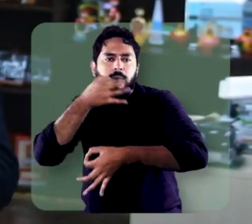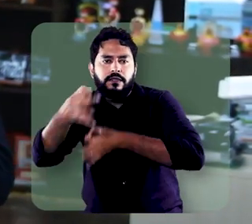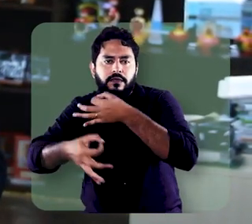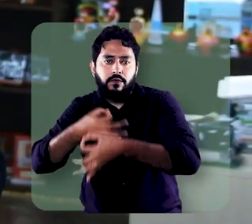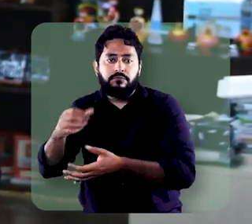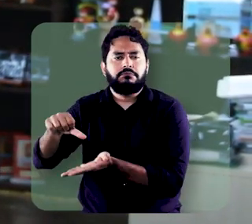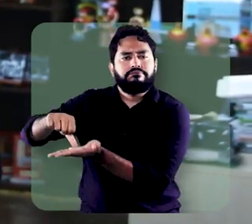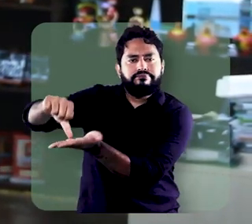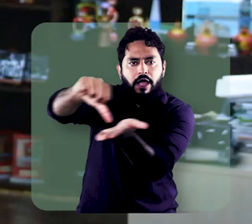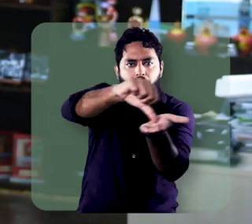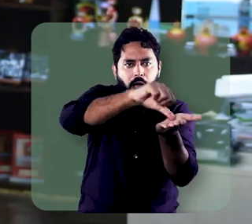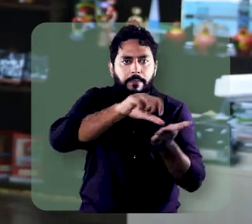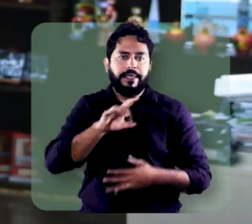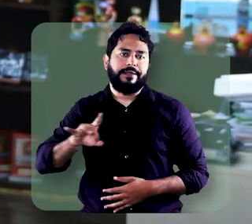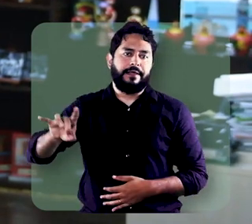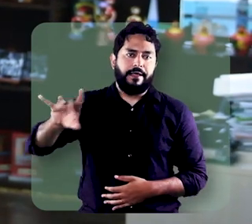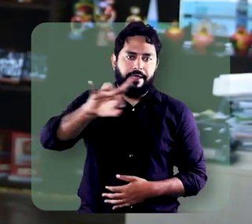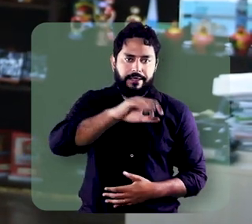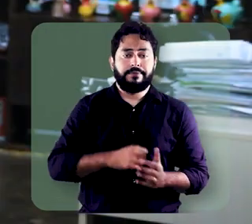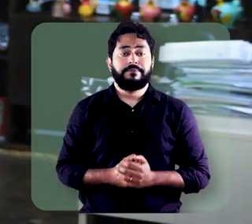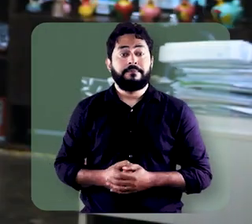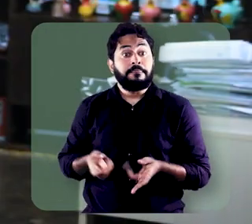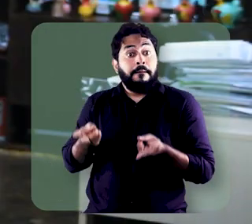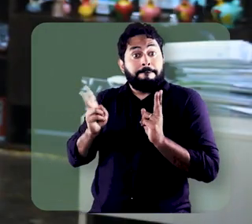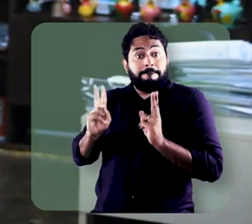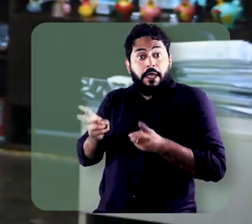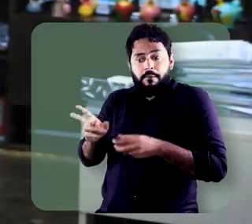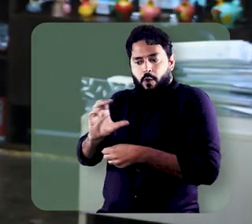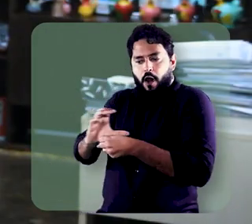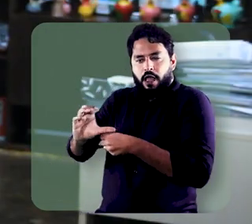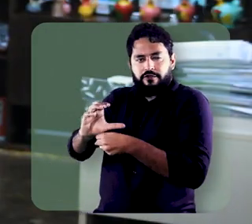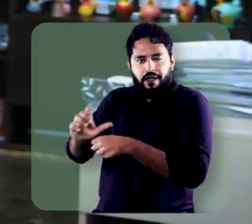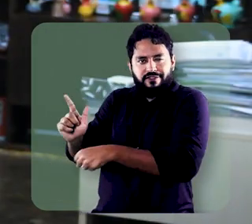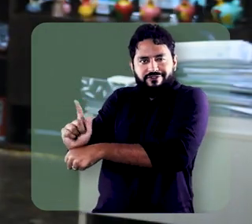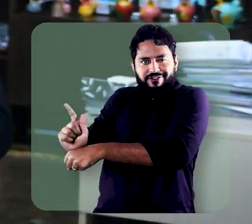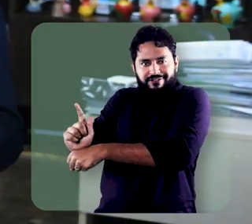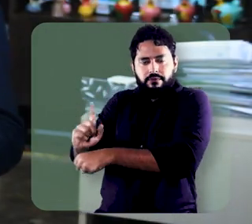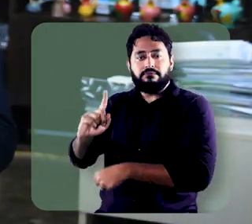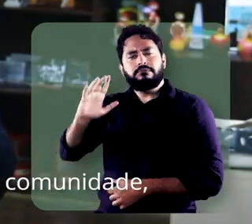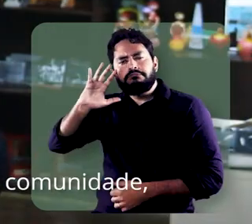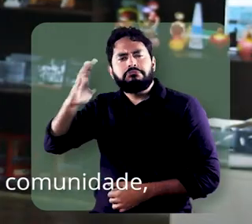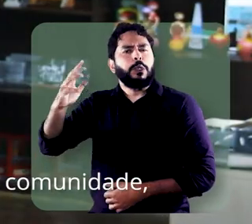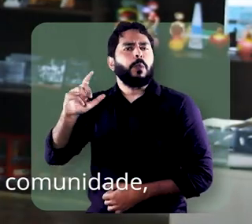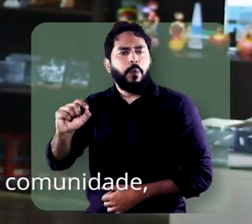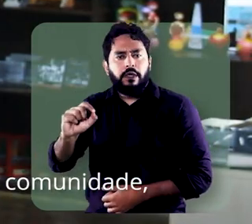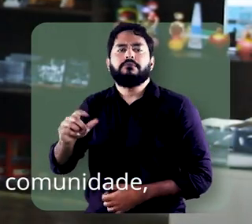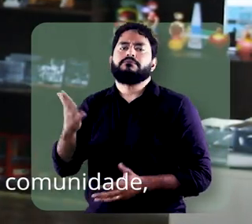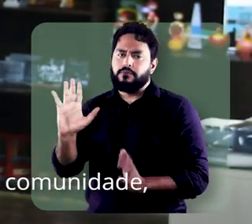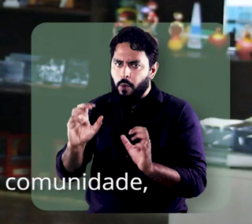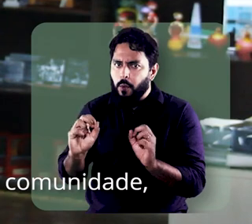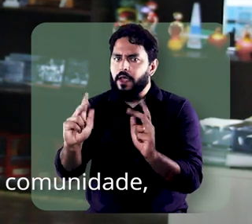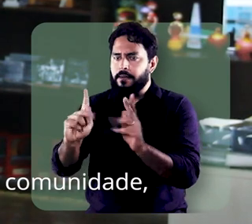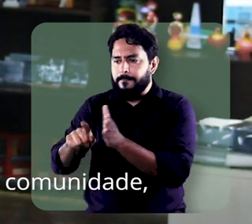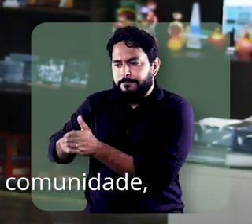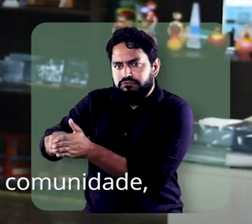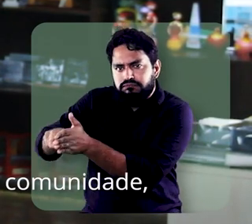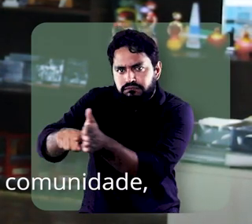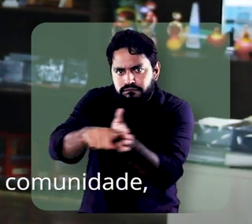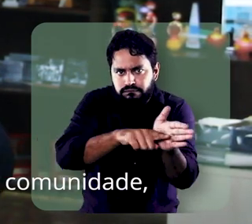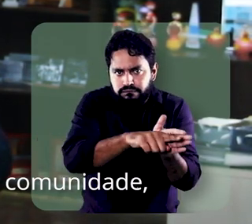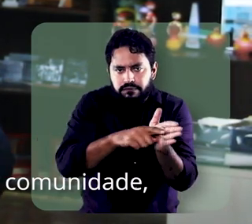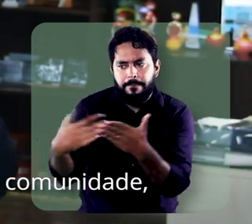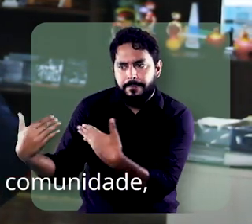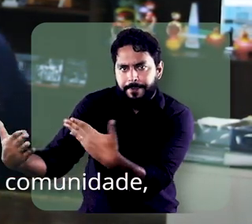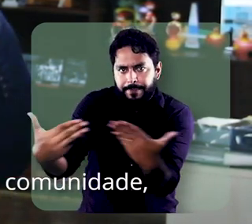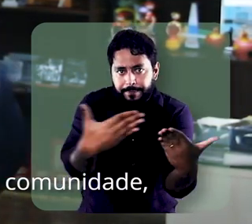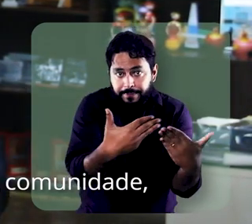esclarecimento junto a seus respectivos campi. No mesmo colegiado, deliberamos que, após essa etapa,